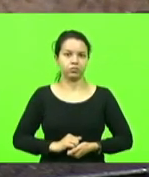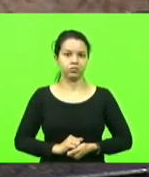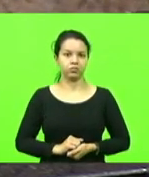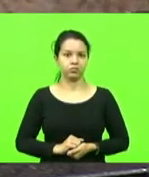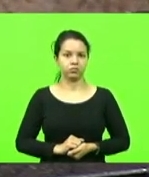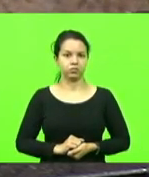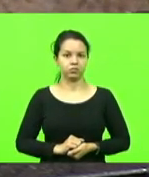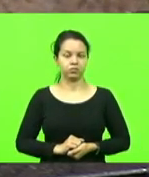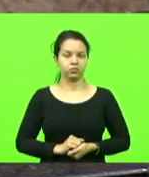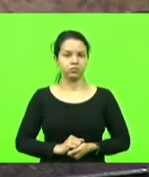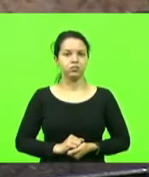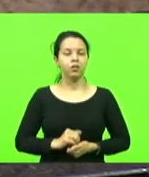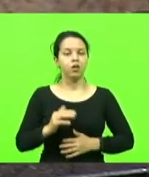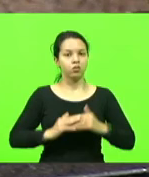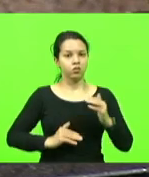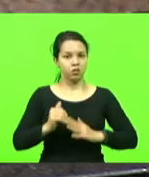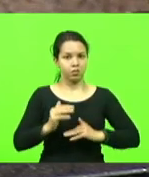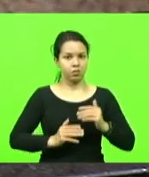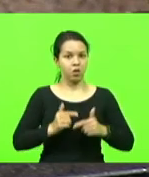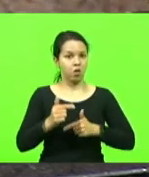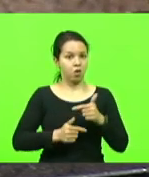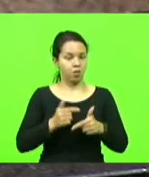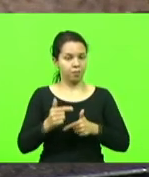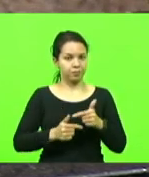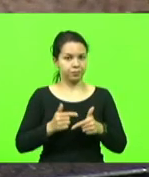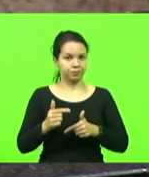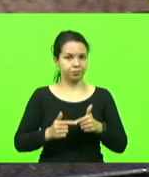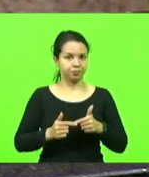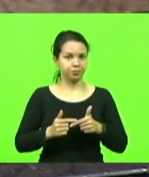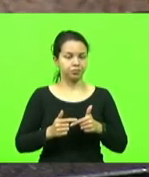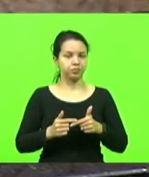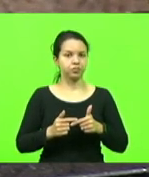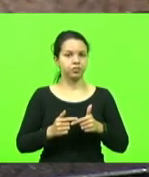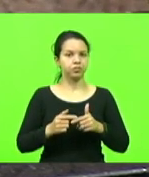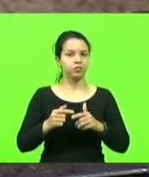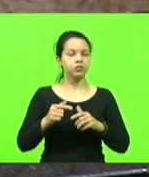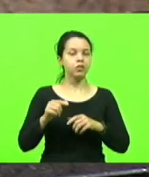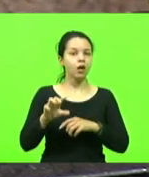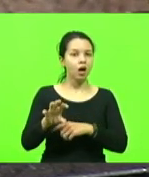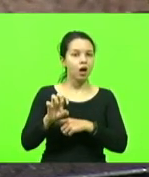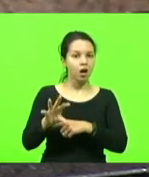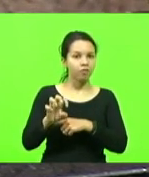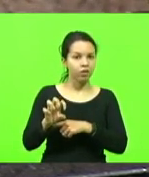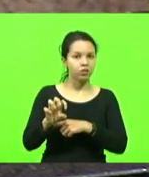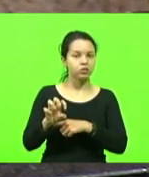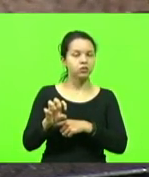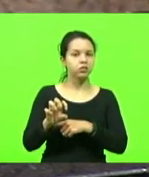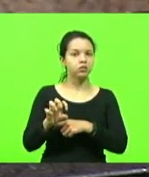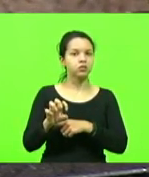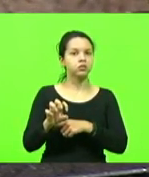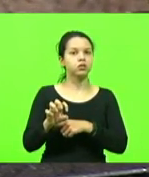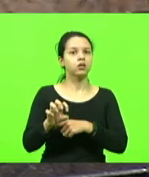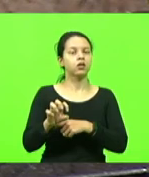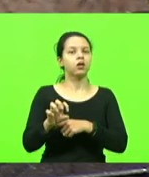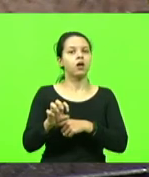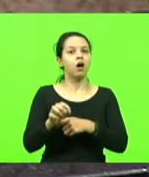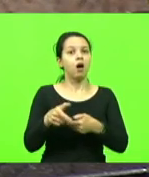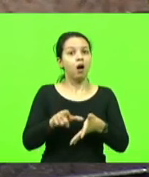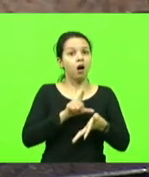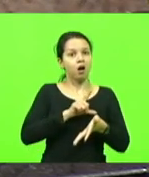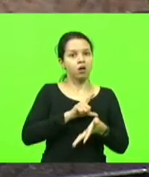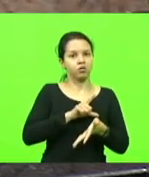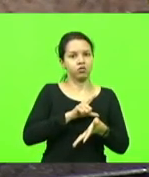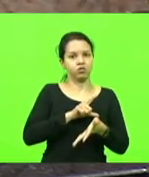As atividades foram gravadas no início da pandemia e são enviadas aos alunos semanalmente, sem